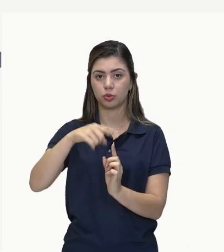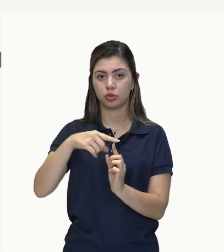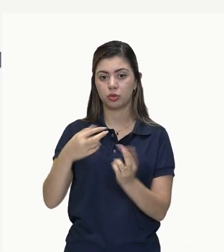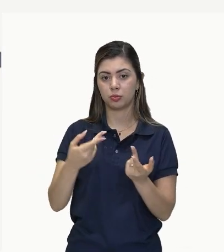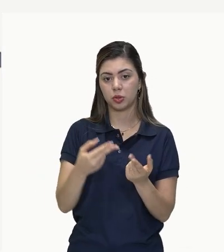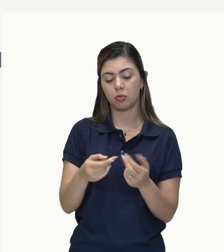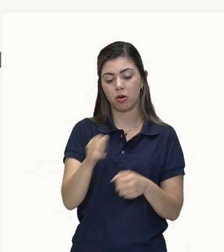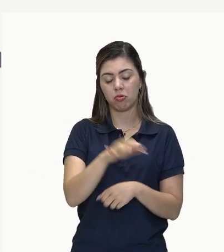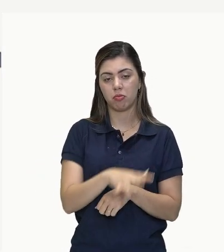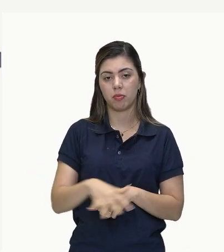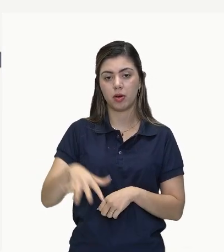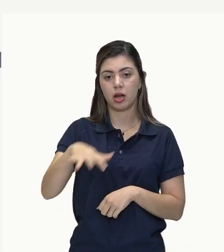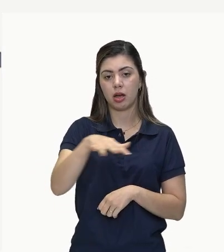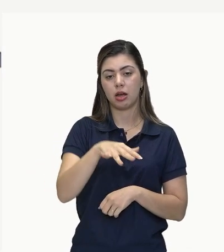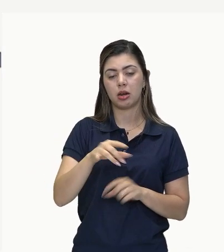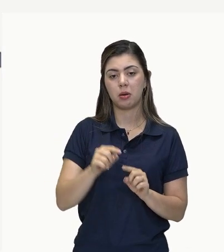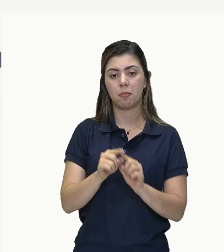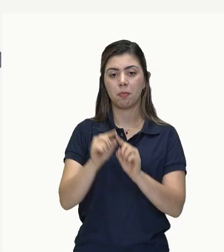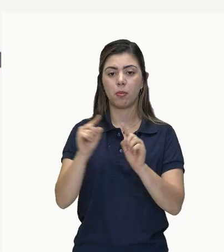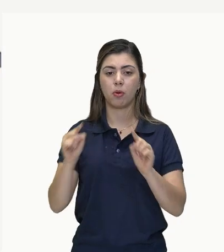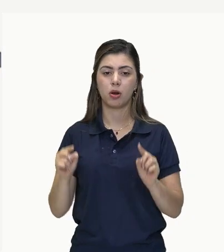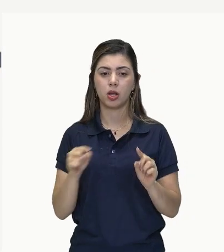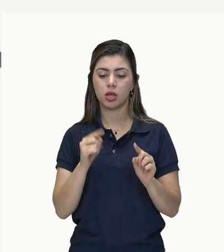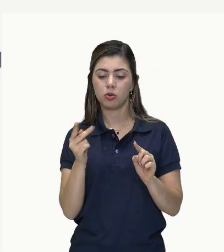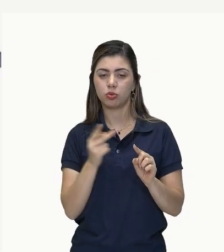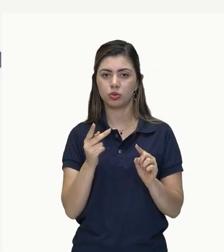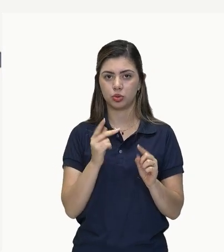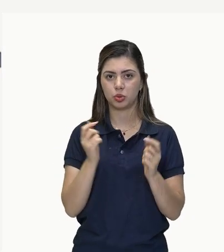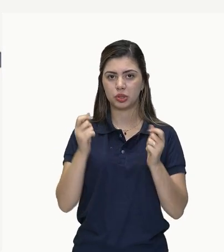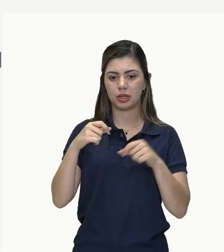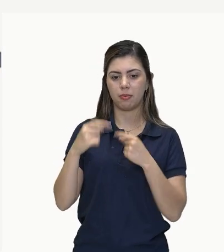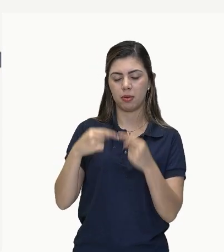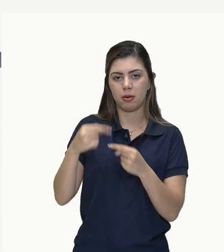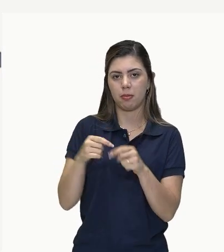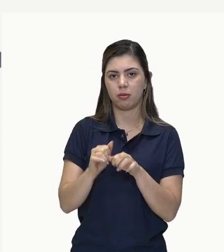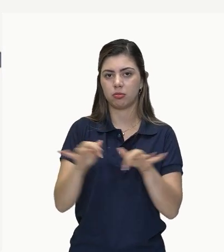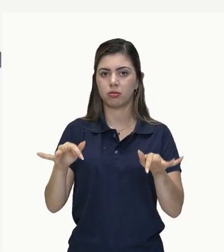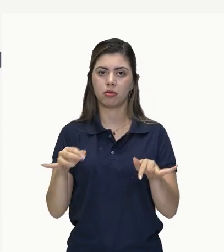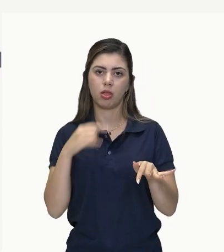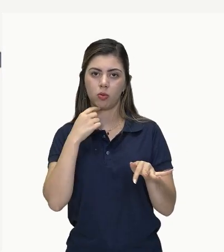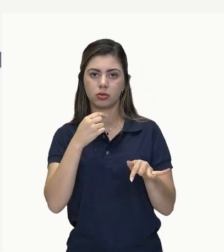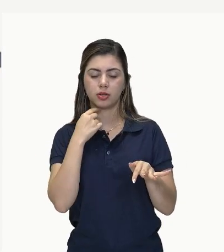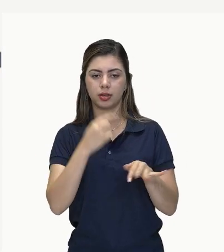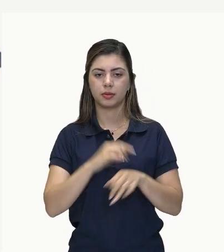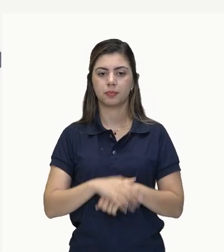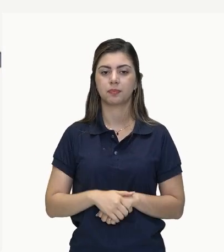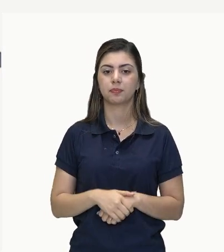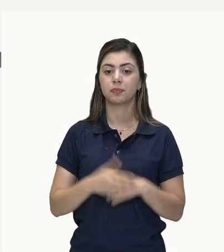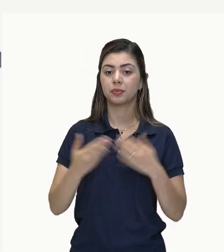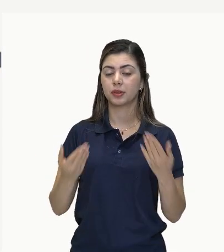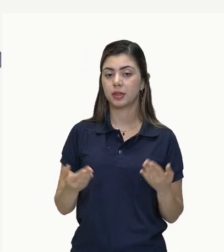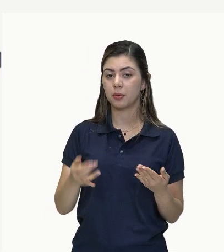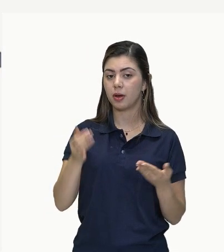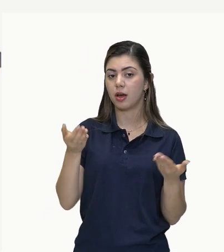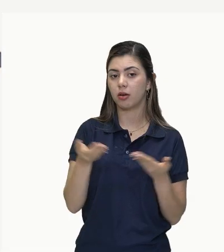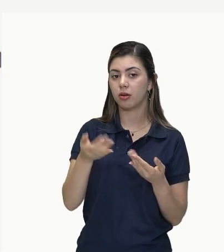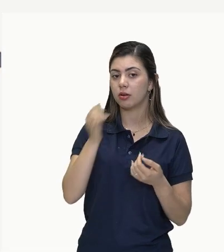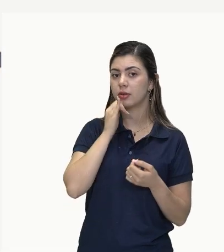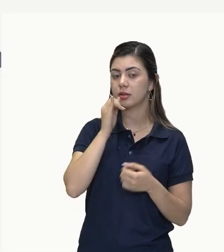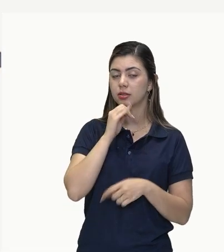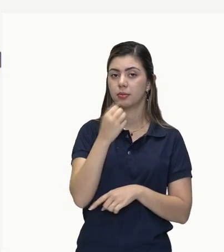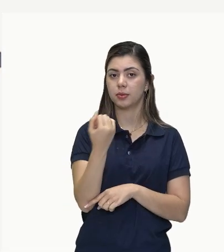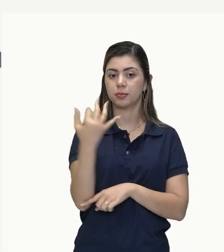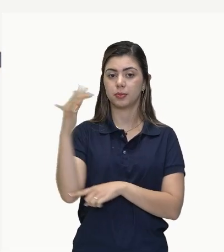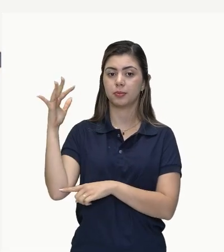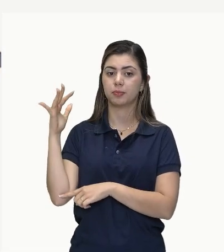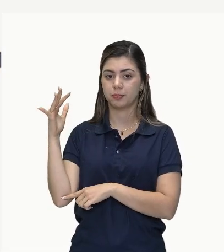mesma área, mas não ocorre o cruzamento entre essas populações, né? Então, aqui a gente observa o exemplo vegetal, né? A gente